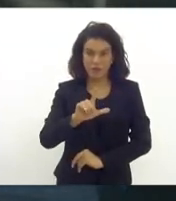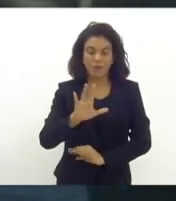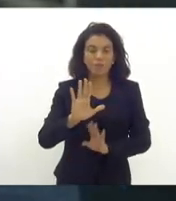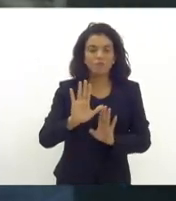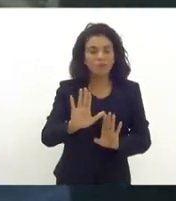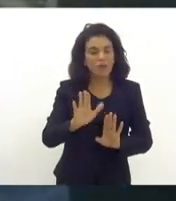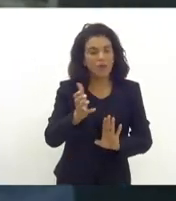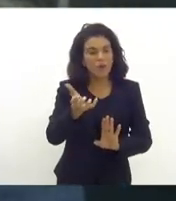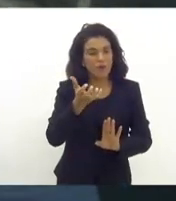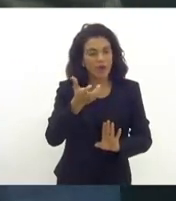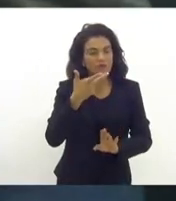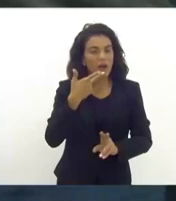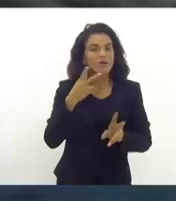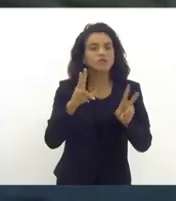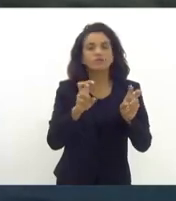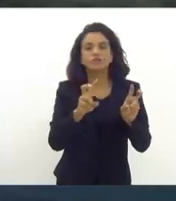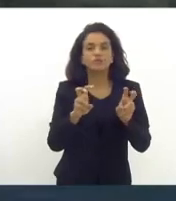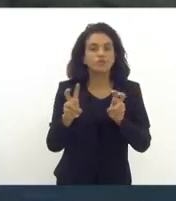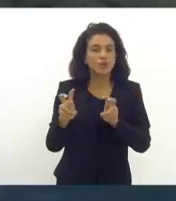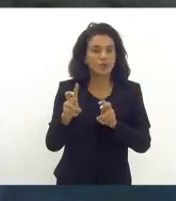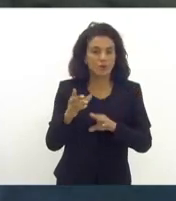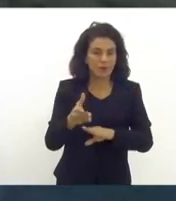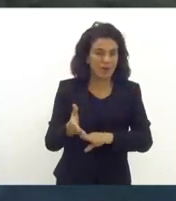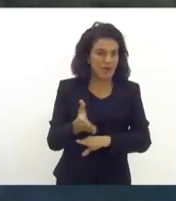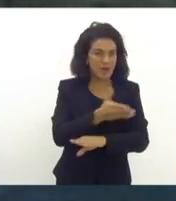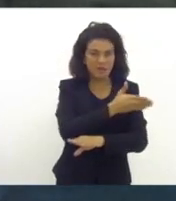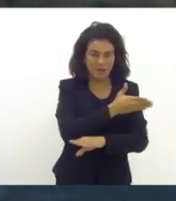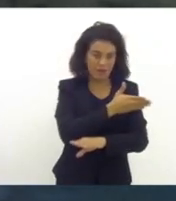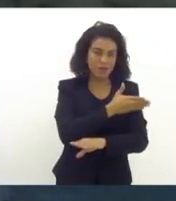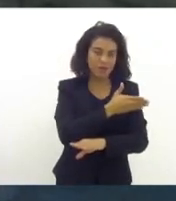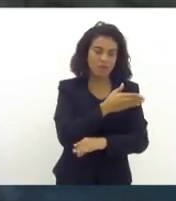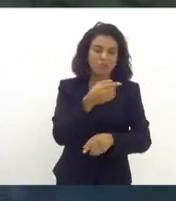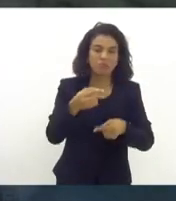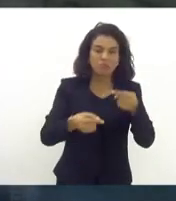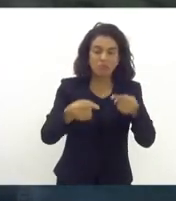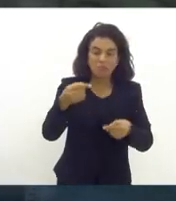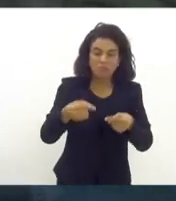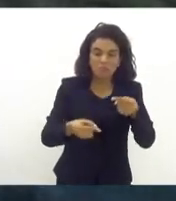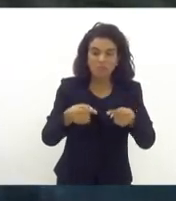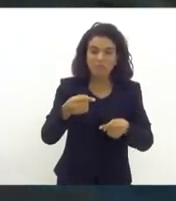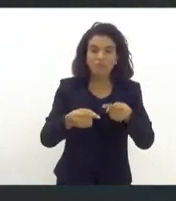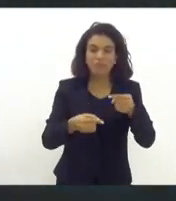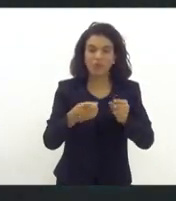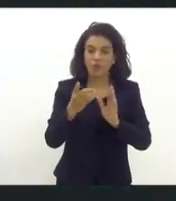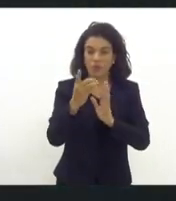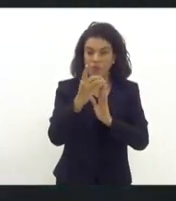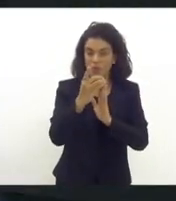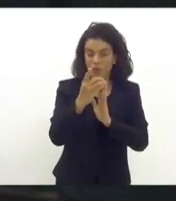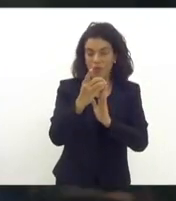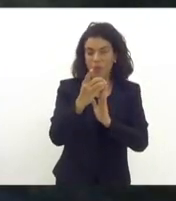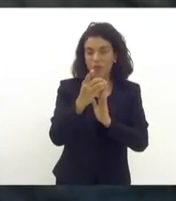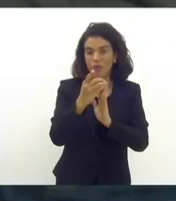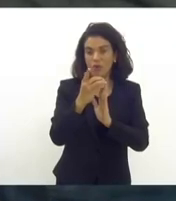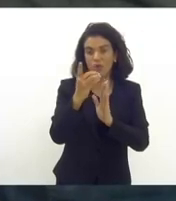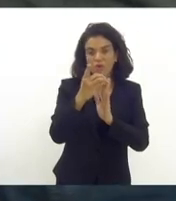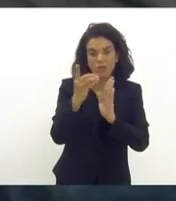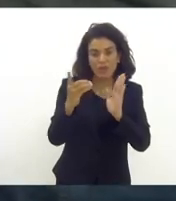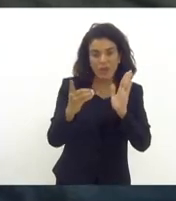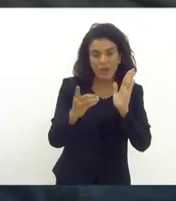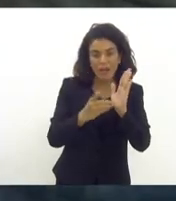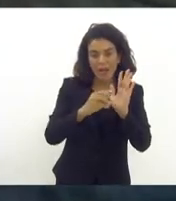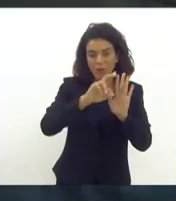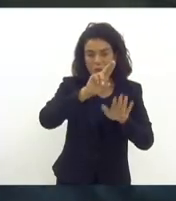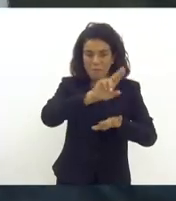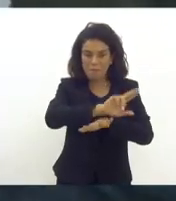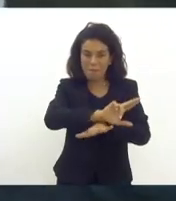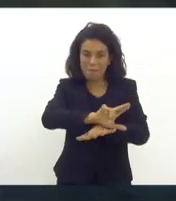mas eu queria começar falando uma coisa anterior a tudo isso esse debate decreto atos normativos etc